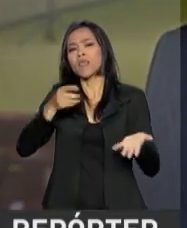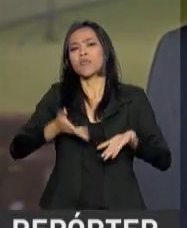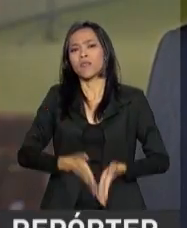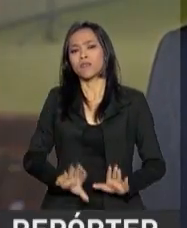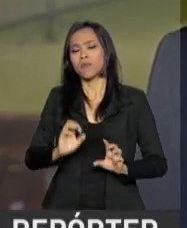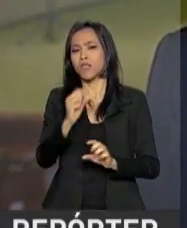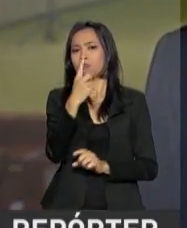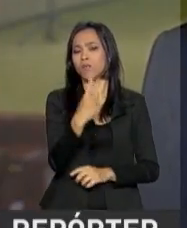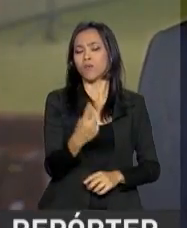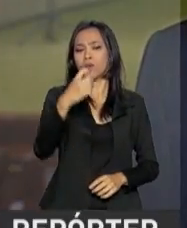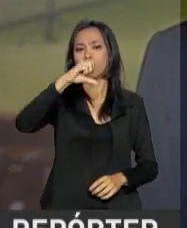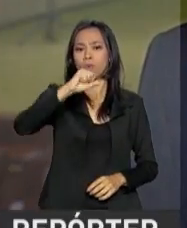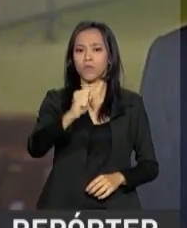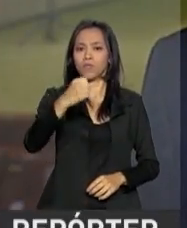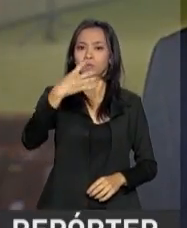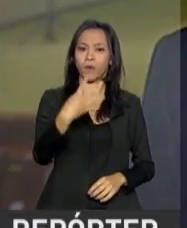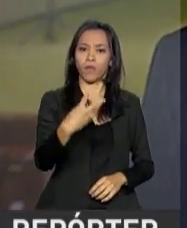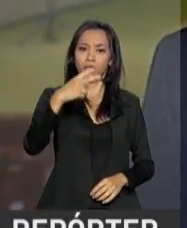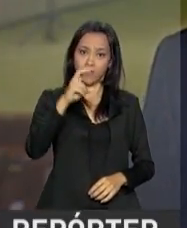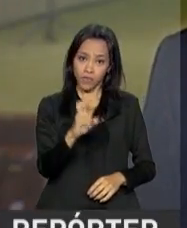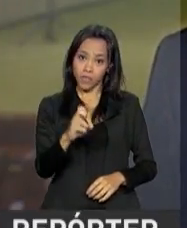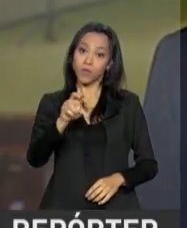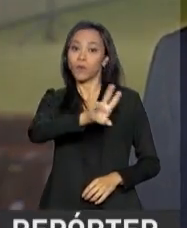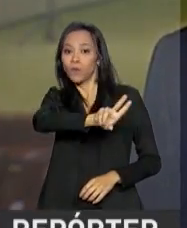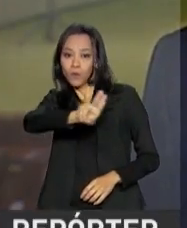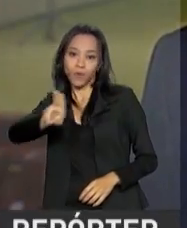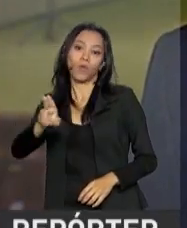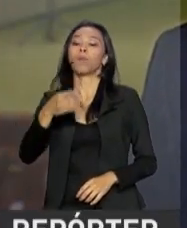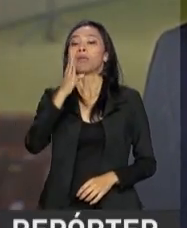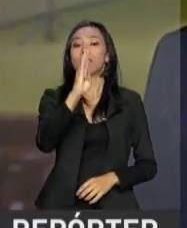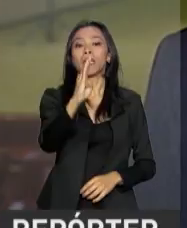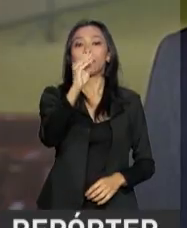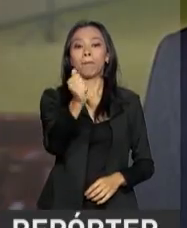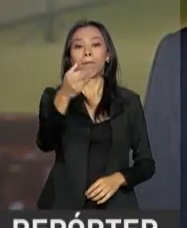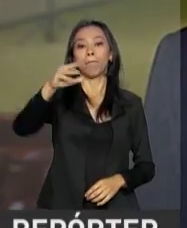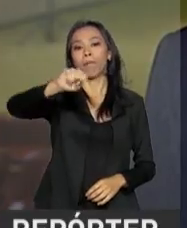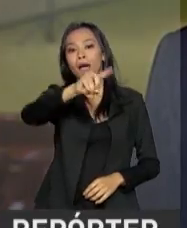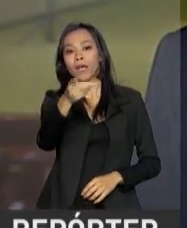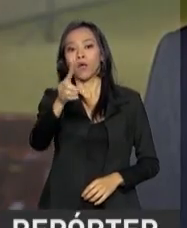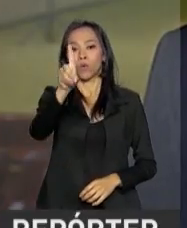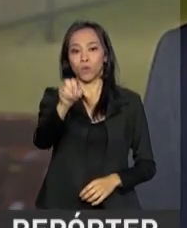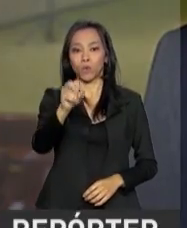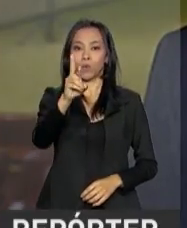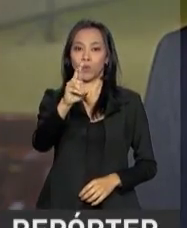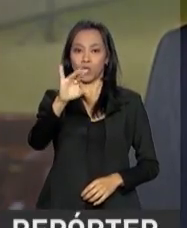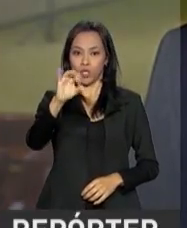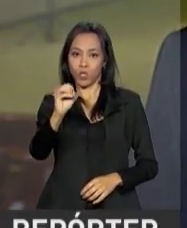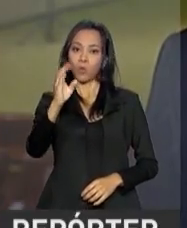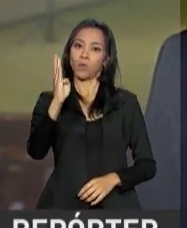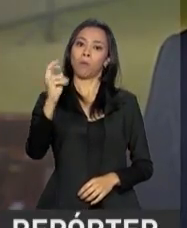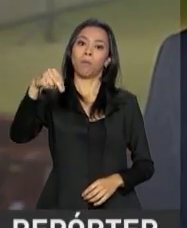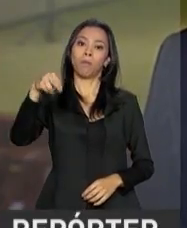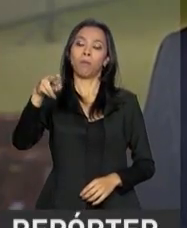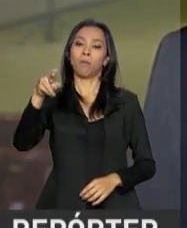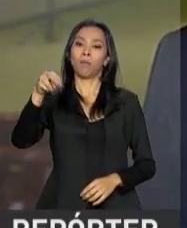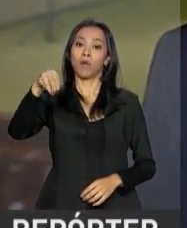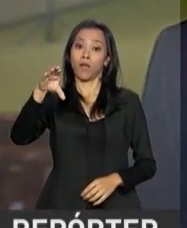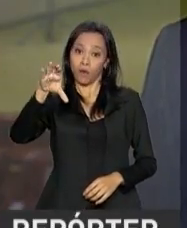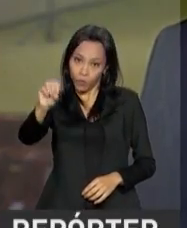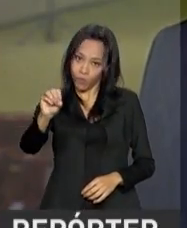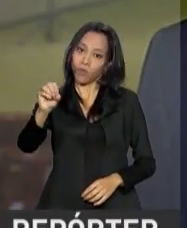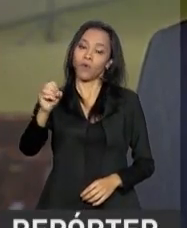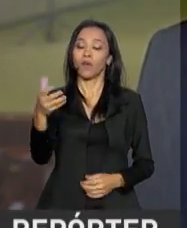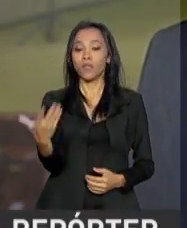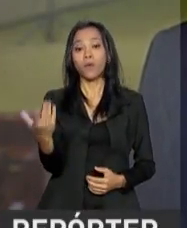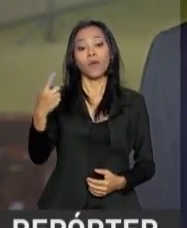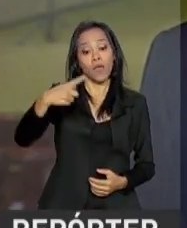em 1845, de José Maria Paranhos Júnior, o Barão do Rio Branco, que é patrono da diplomacia brasileira.